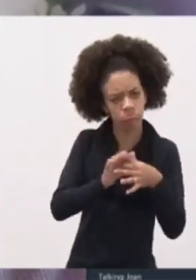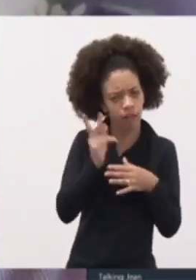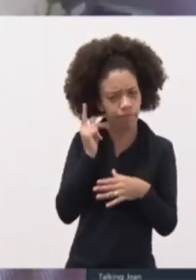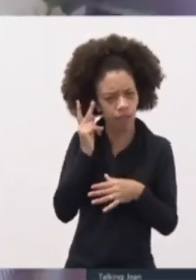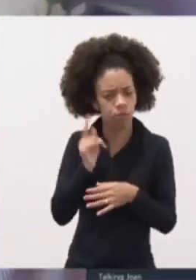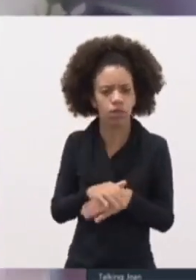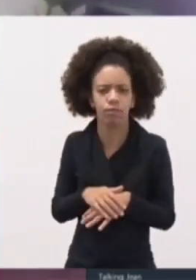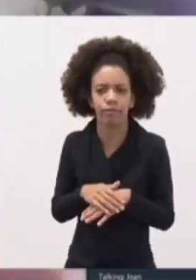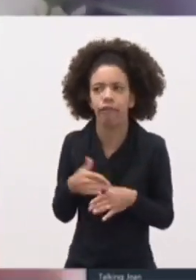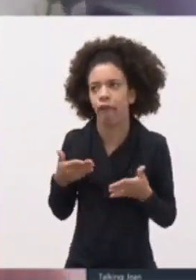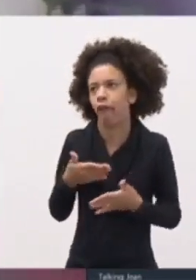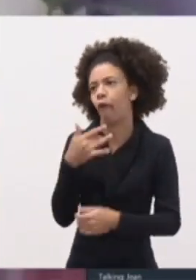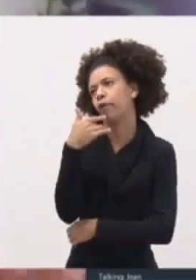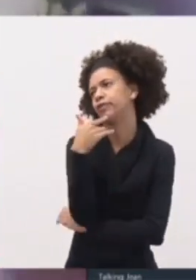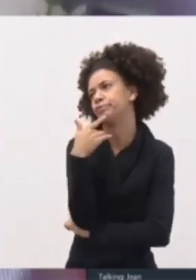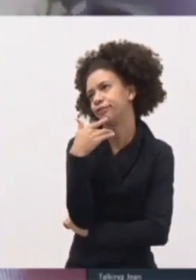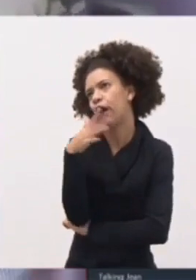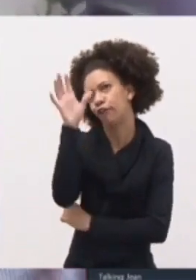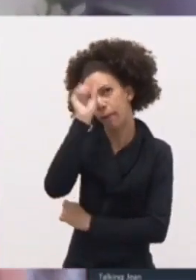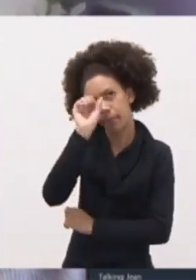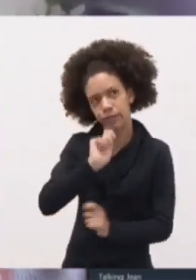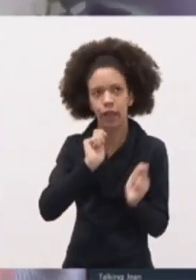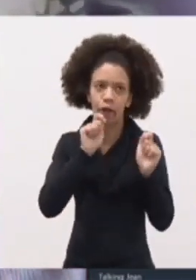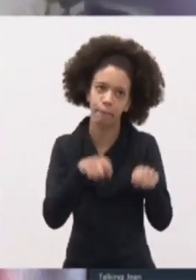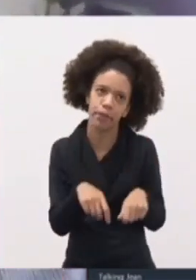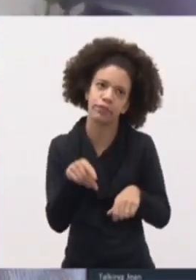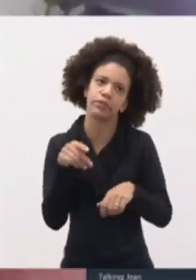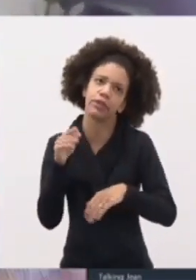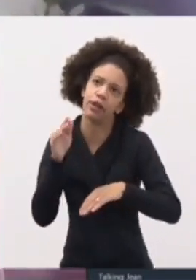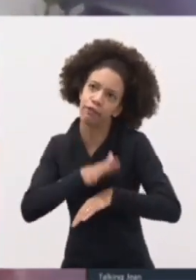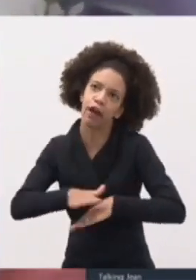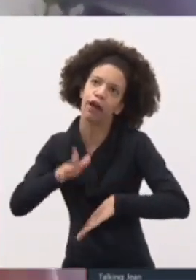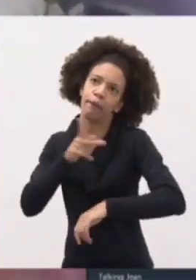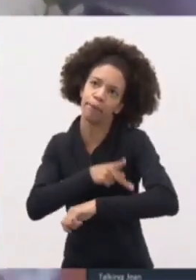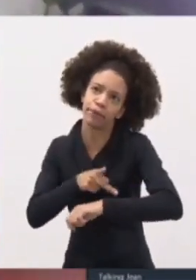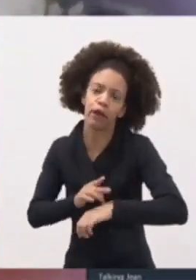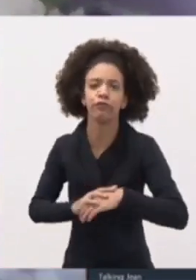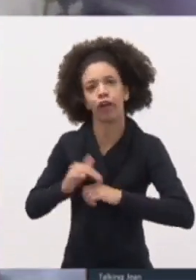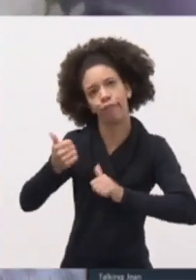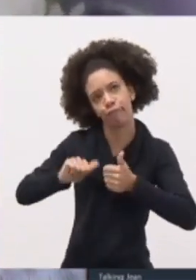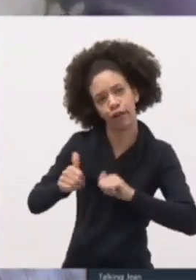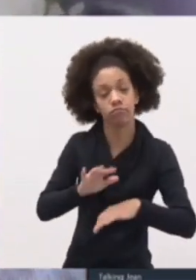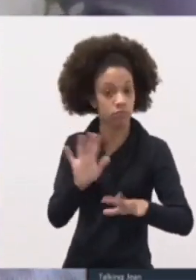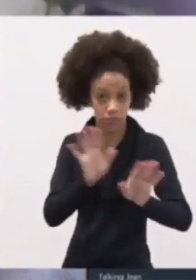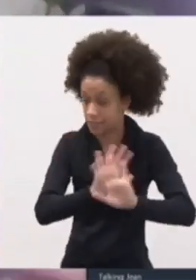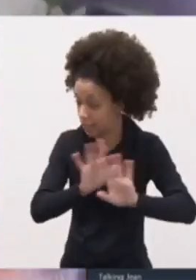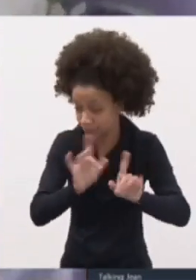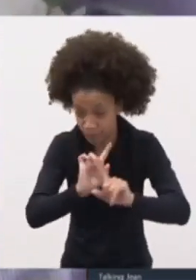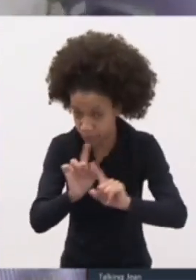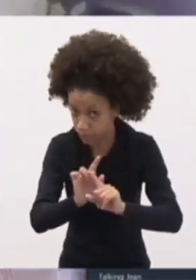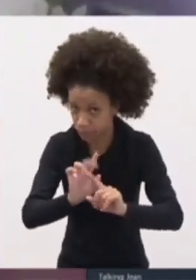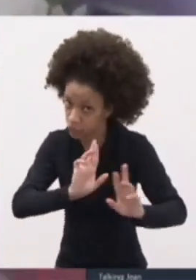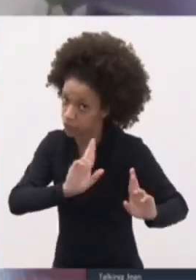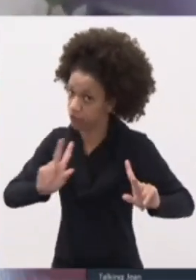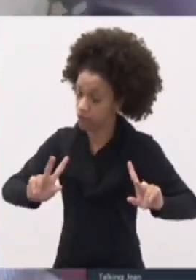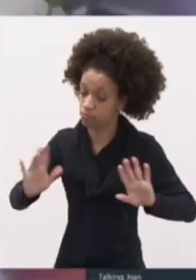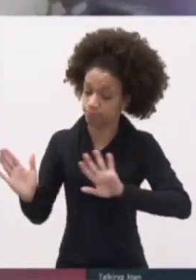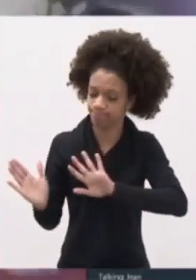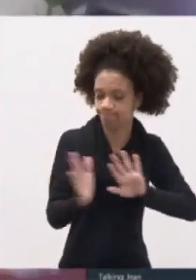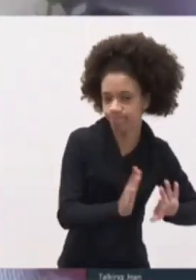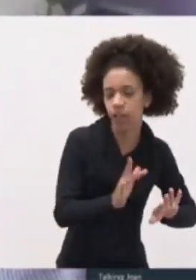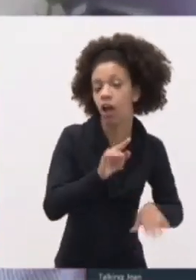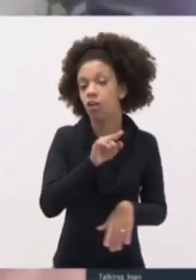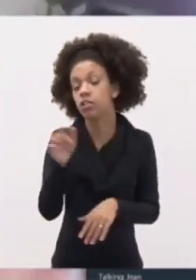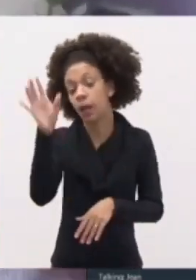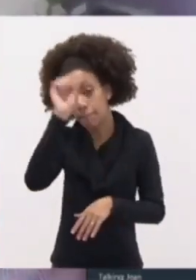agora, agora eu vou aprender a competência da área pedagógica, da área de avaliação. Não, não é assim, é o contrário. Você vai